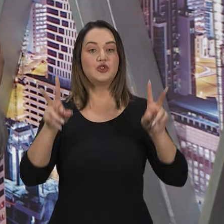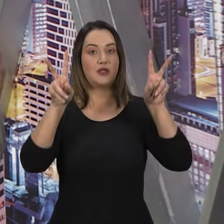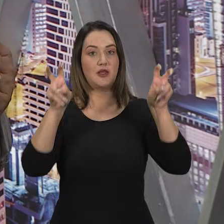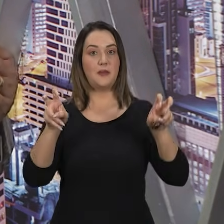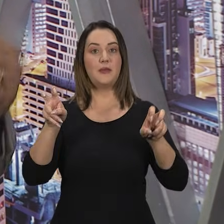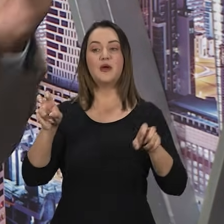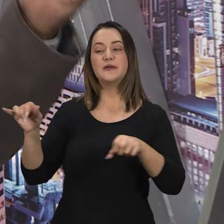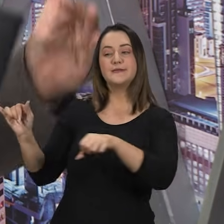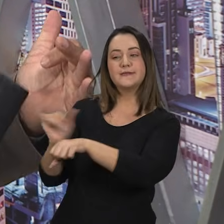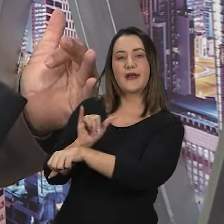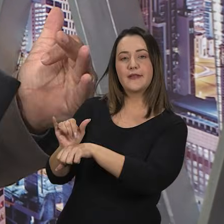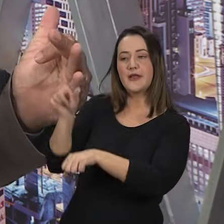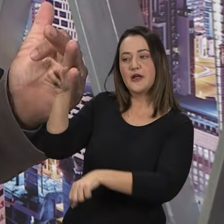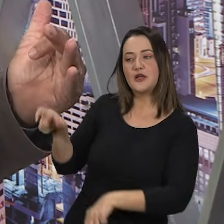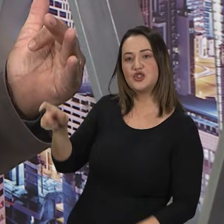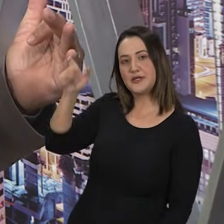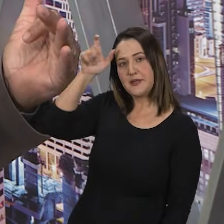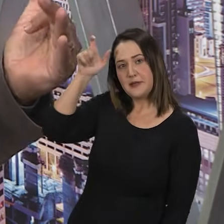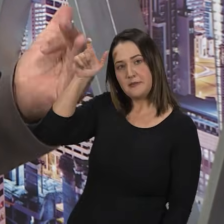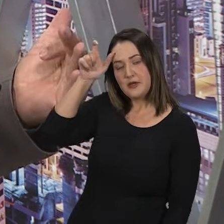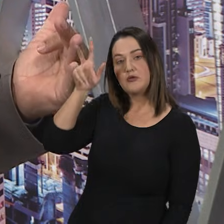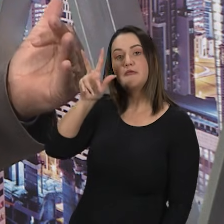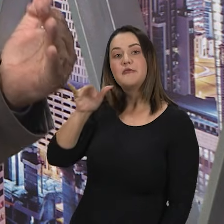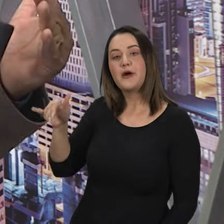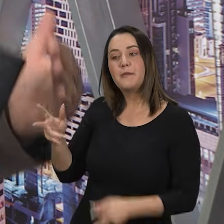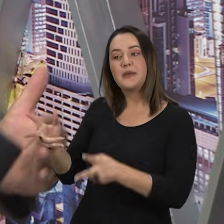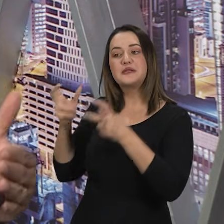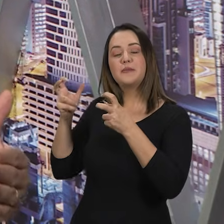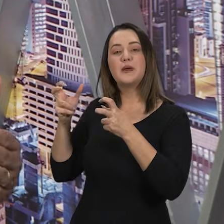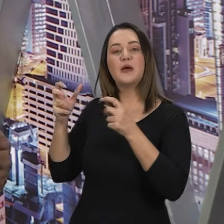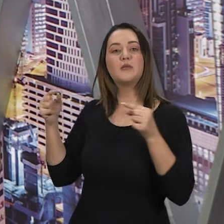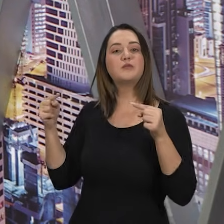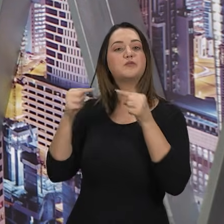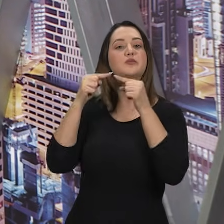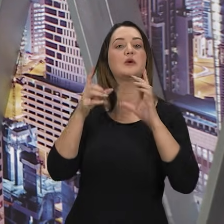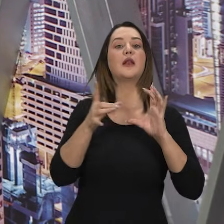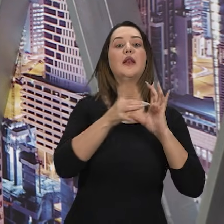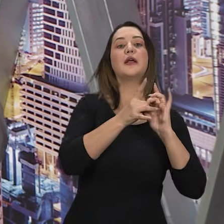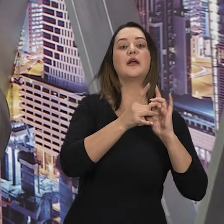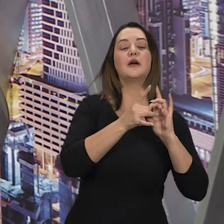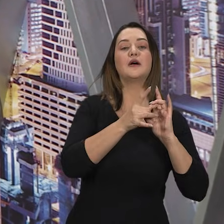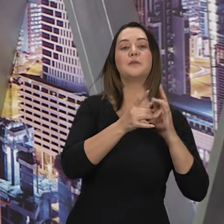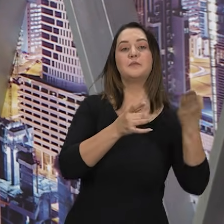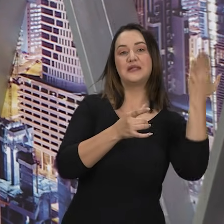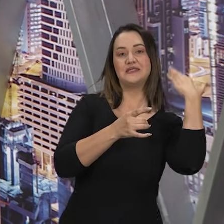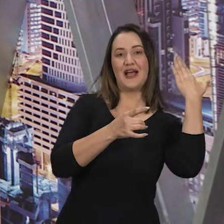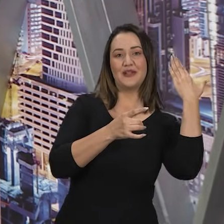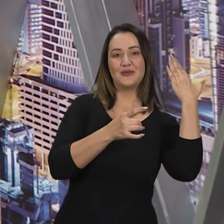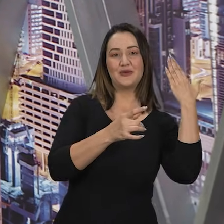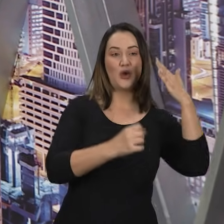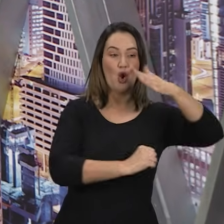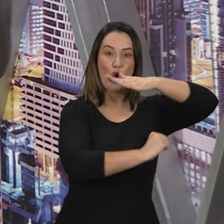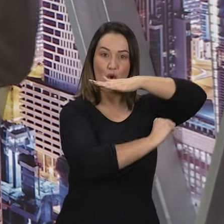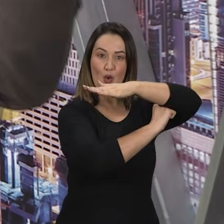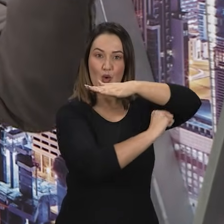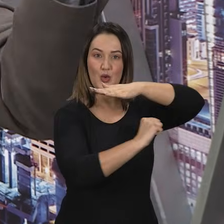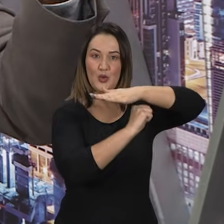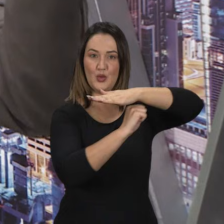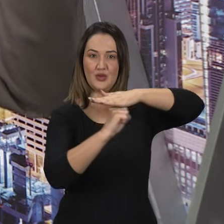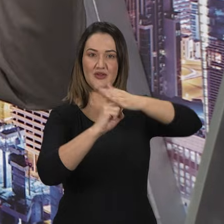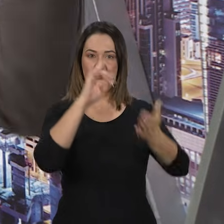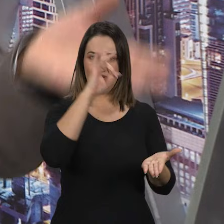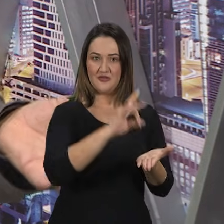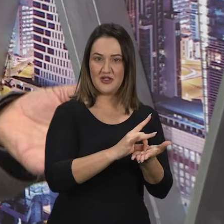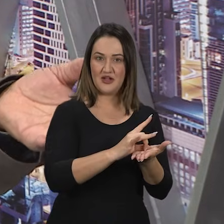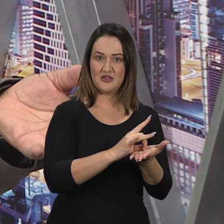vai te ajudar a entender o tema passado, que foi as colunas da verdade, que vai te ajudar a entender melhor o outro tema, que